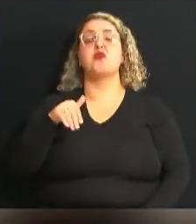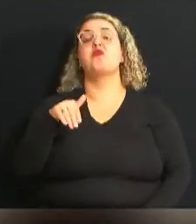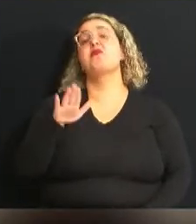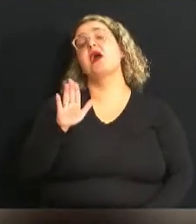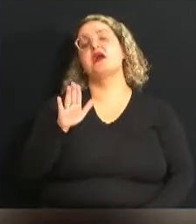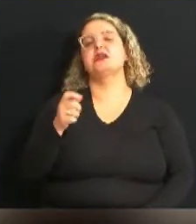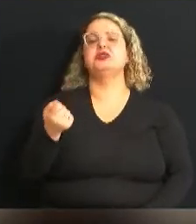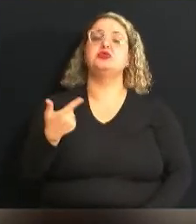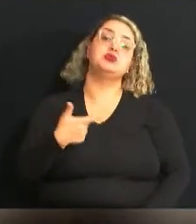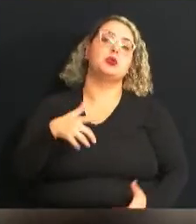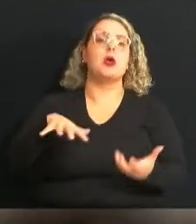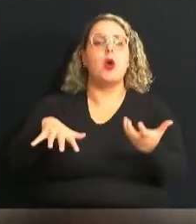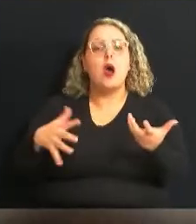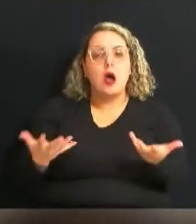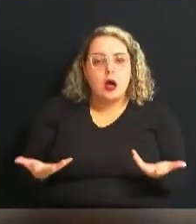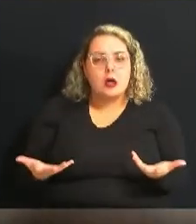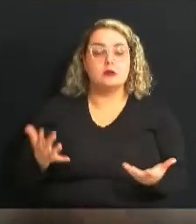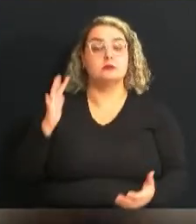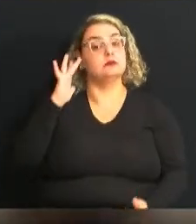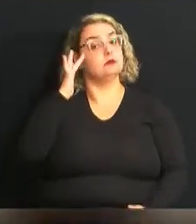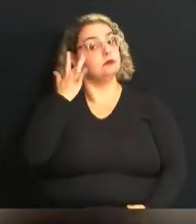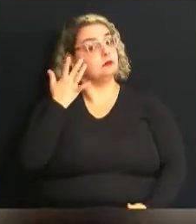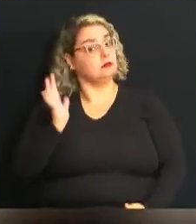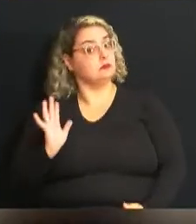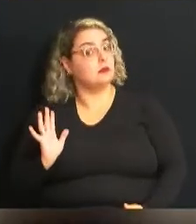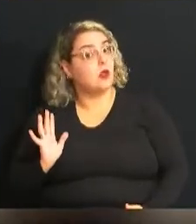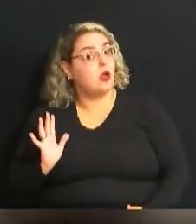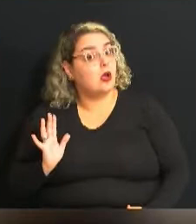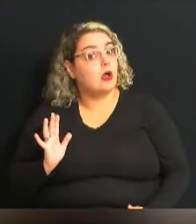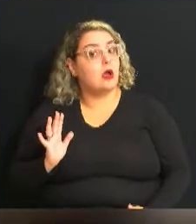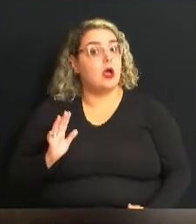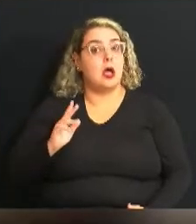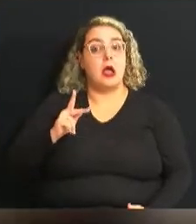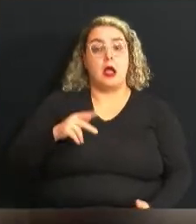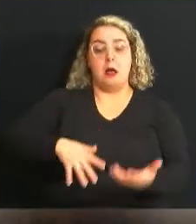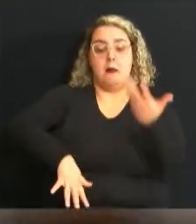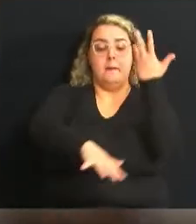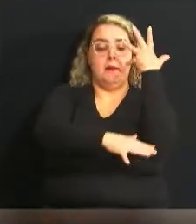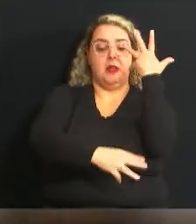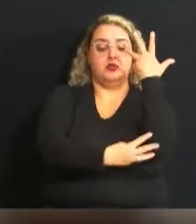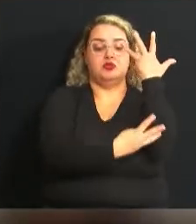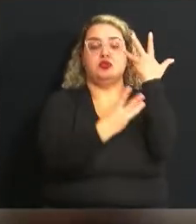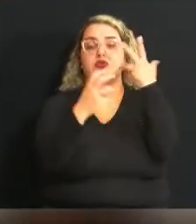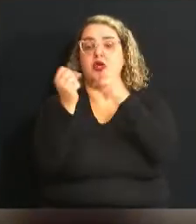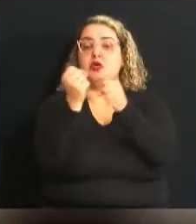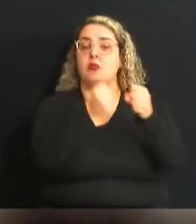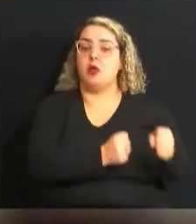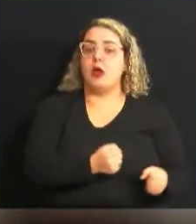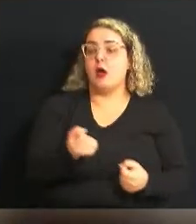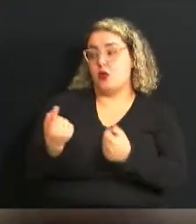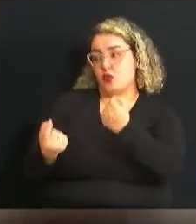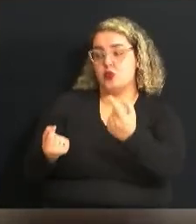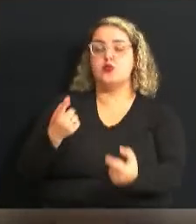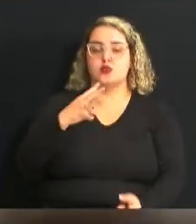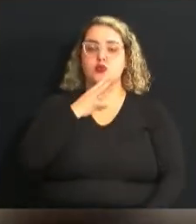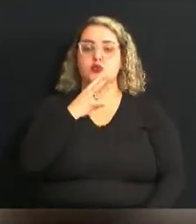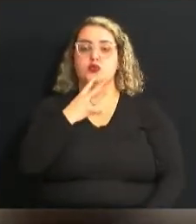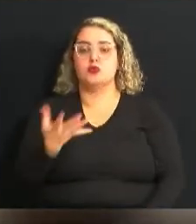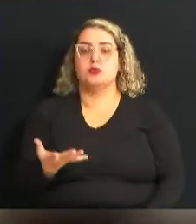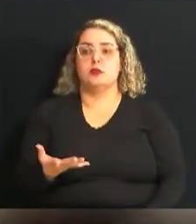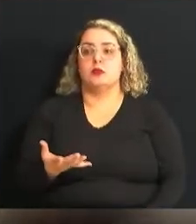que o Congresso. Eu acho que talvez ali a Praça dos Três Poderes, acho que alguns devem conhecer, deve extinguir